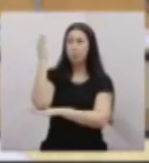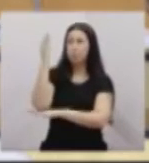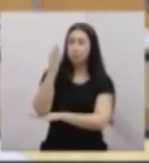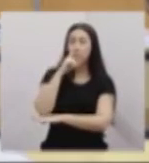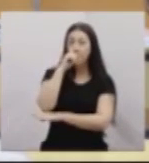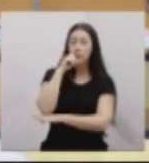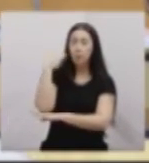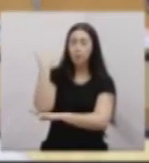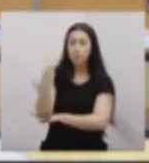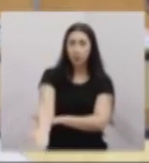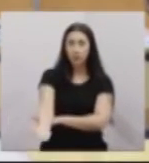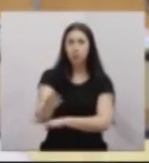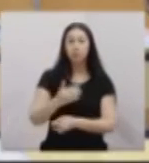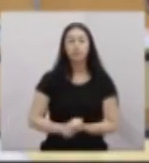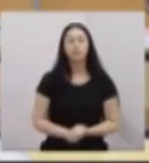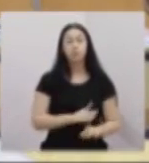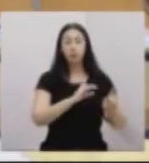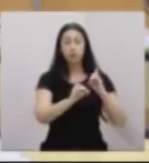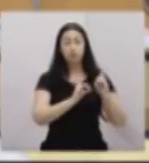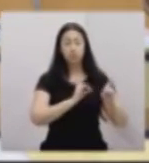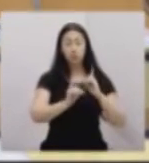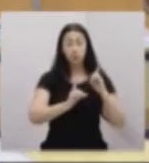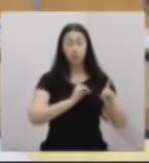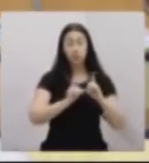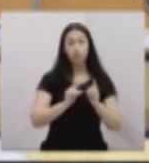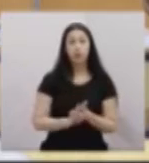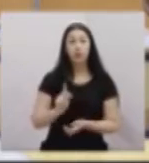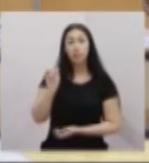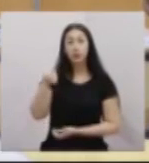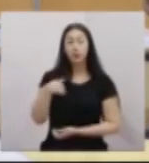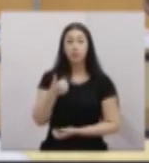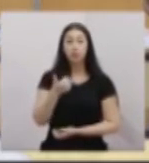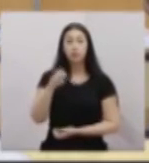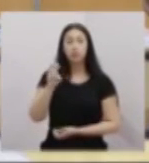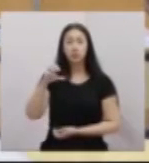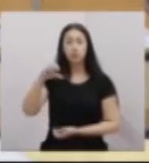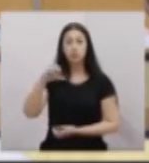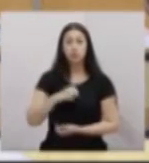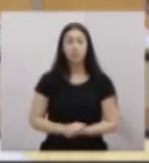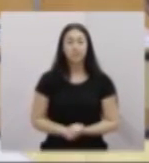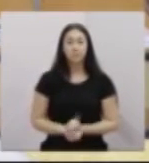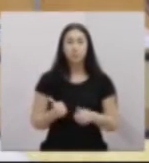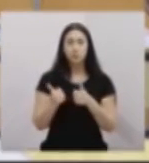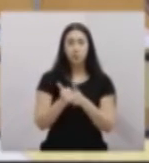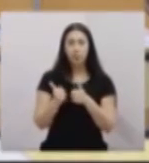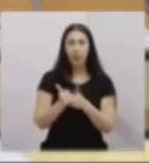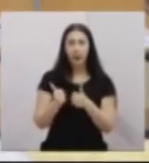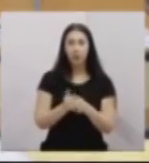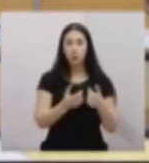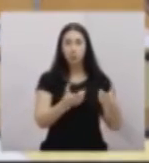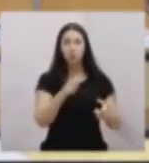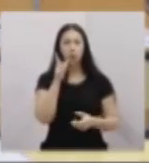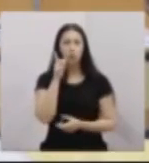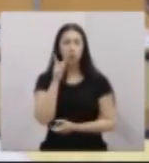de queda na rodovia Presidente Dutra, quilômetro 159, ao lado da churrascaria